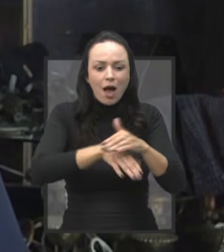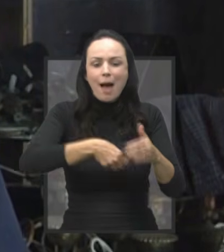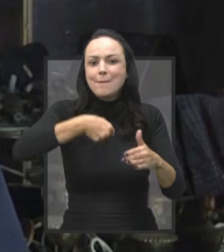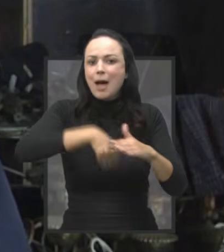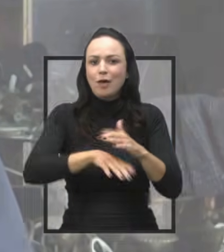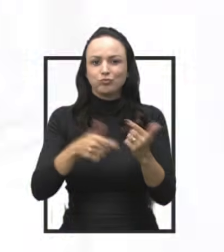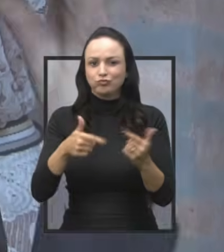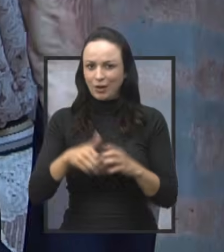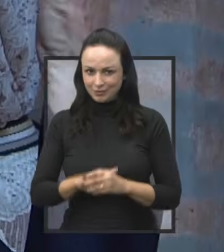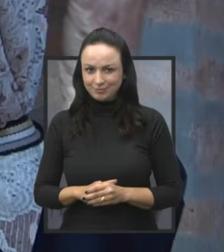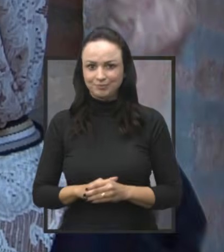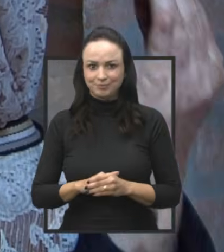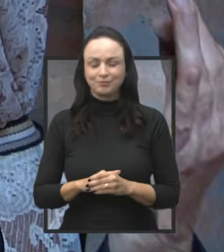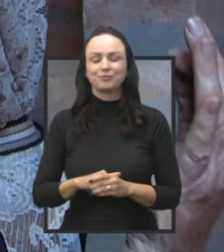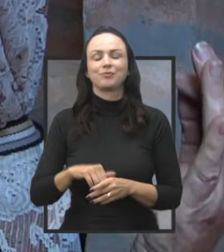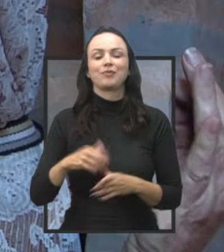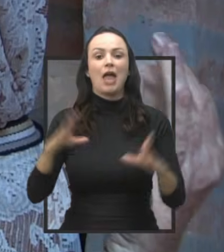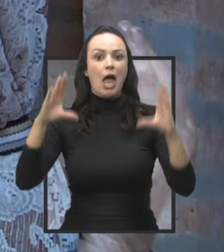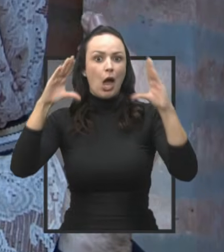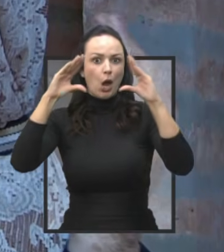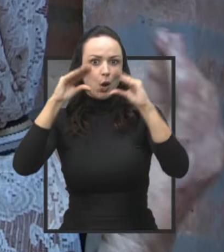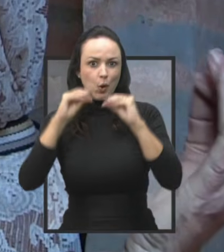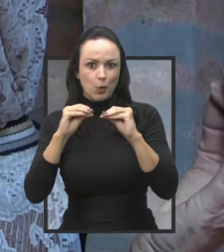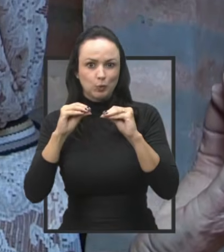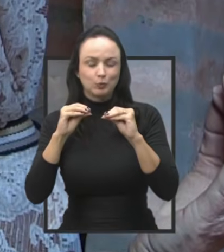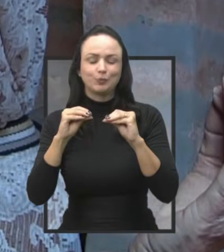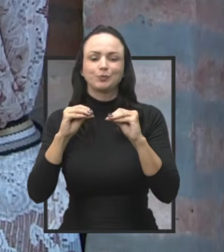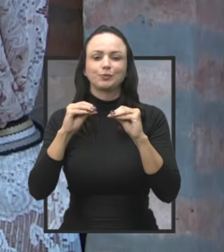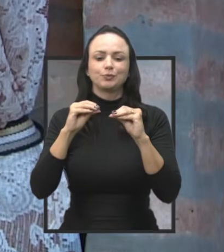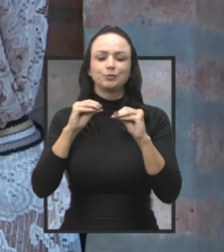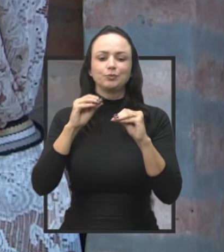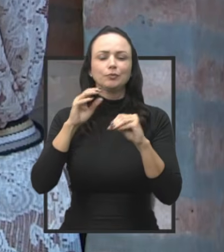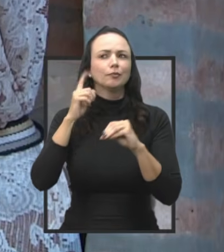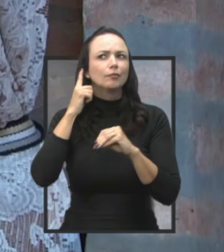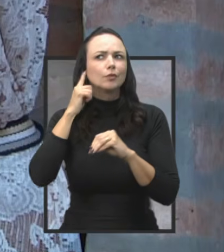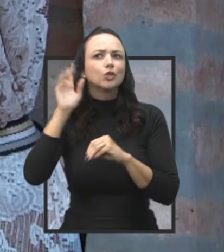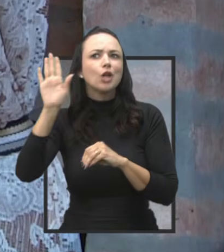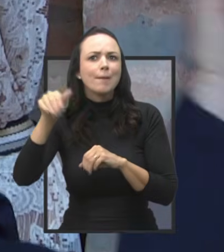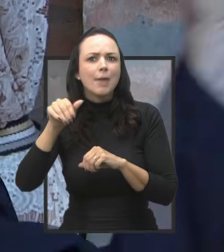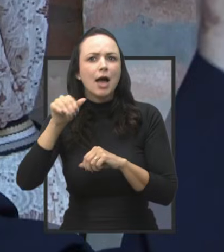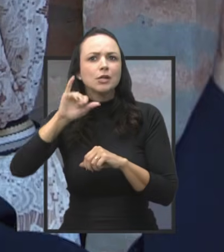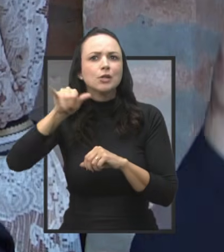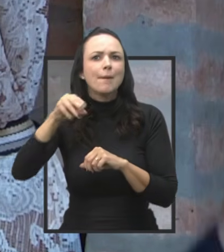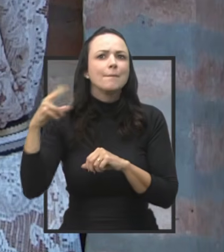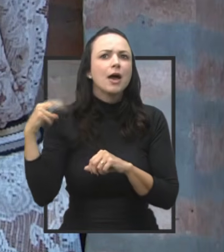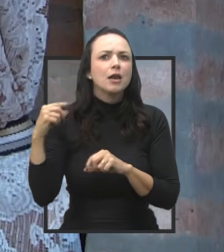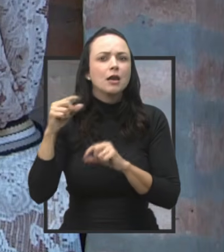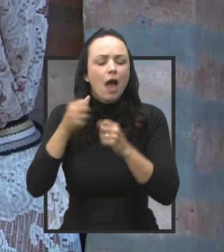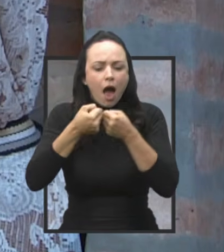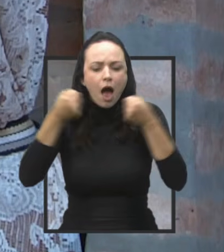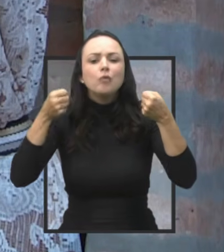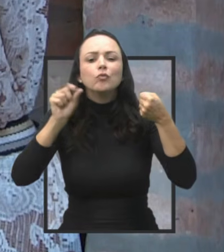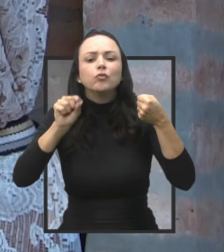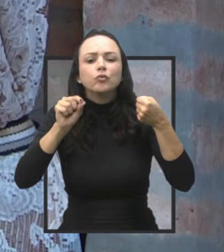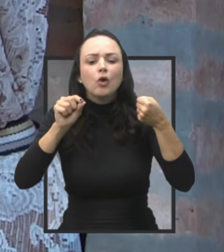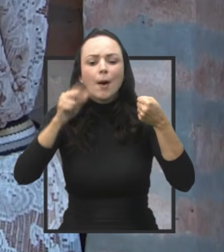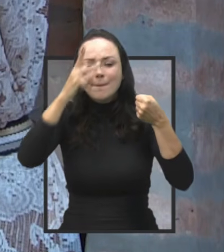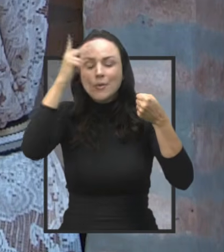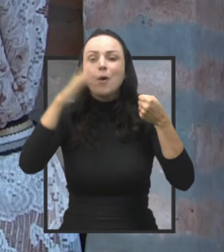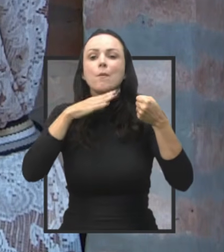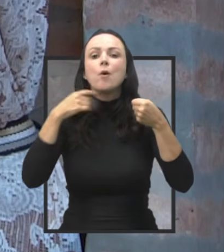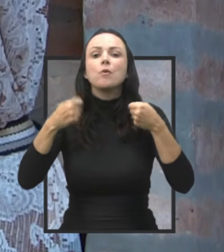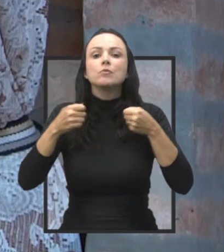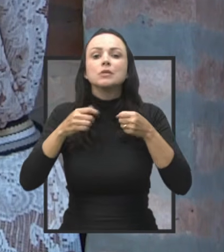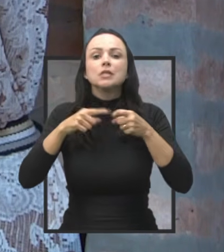era tudo dentro. De noite, Zé Maria, ele abria a janela. O que foi? O fulano